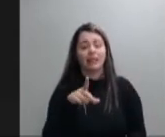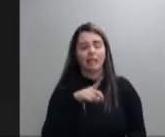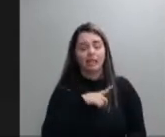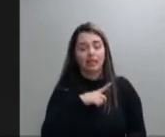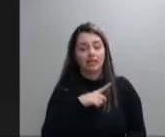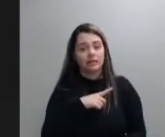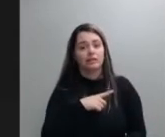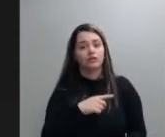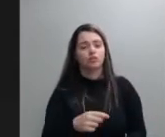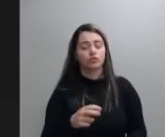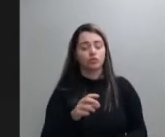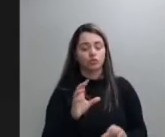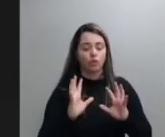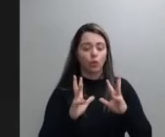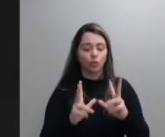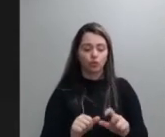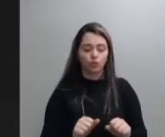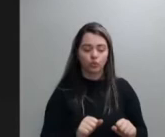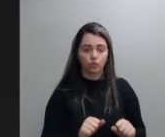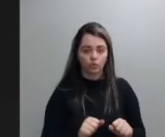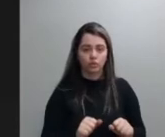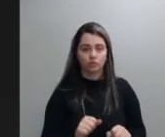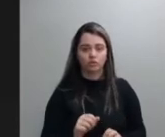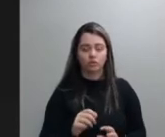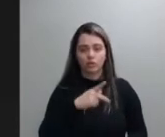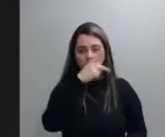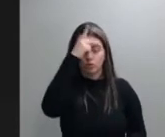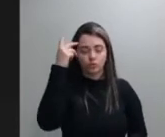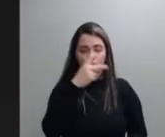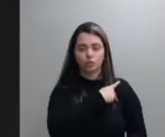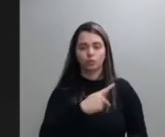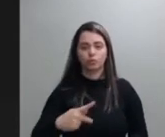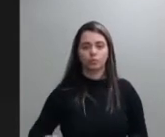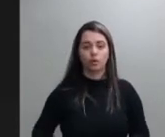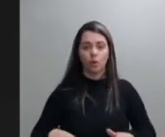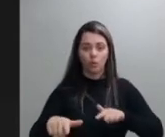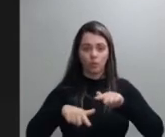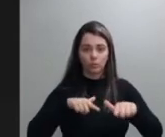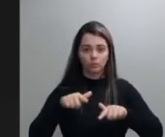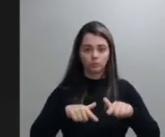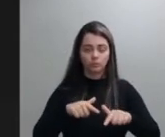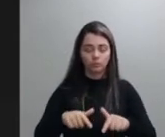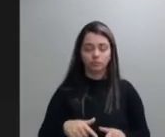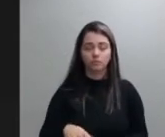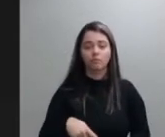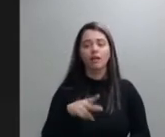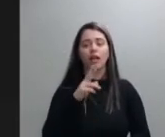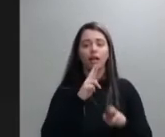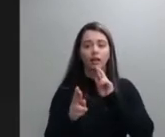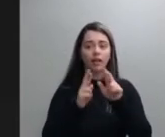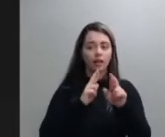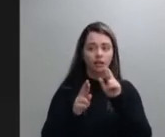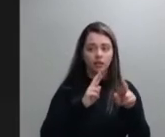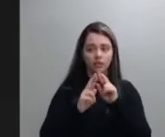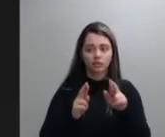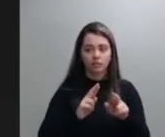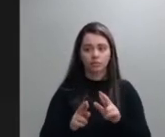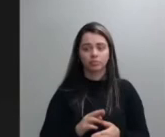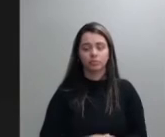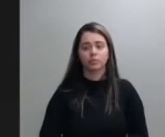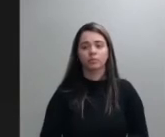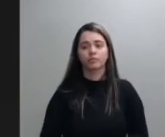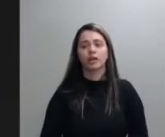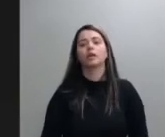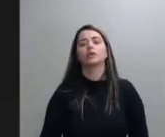vou ler aqui trechos do que foi decidido pelo CNJ nessa reclamação na lavra do